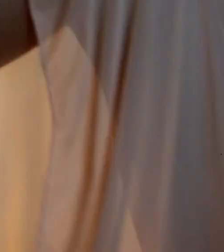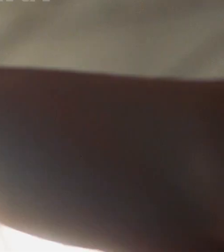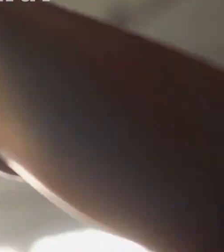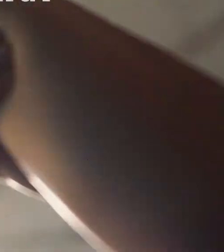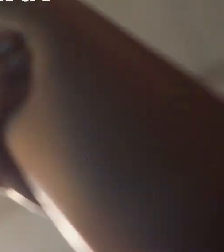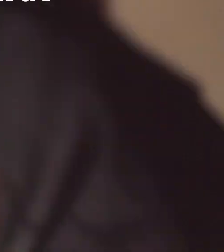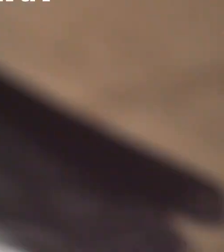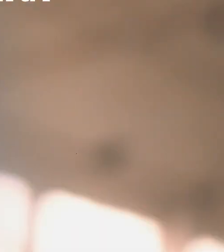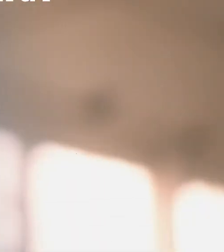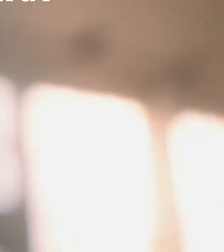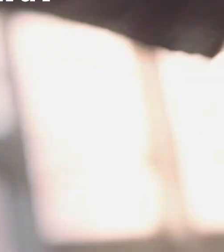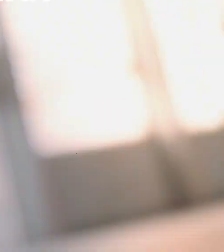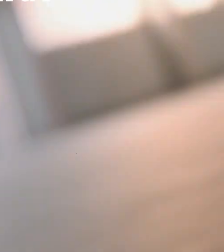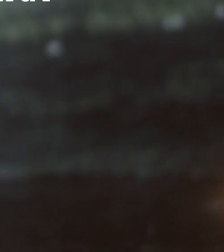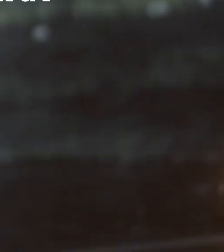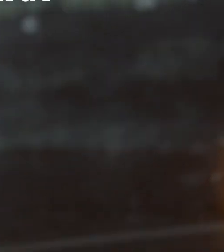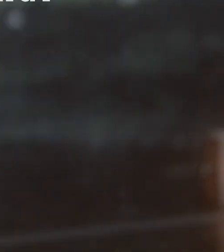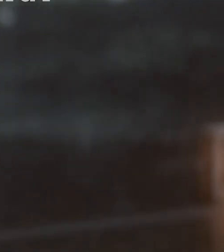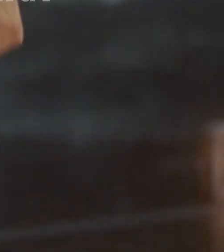ou a Companhia de Dança do Pantanal.